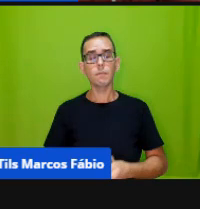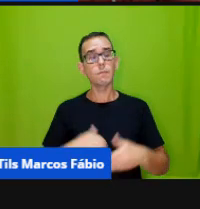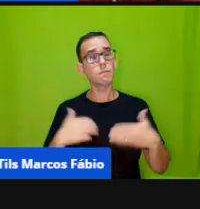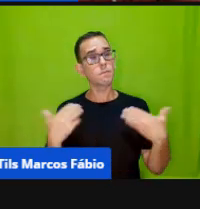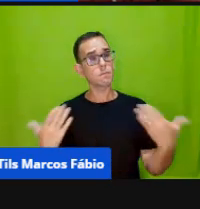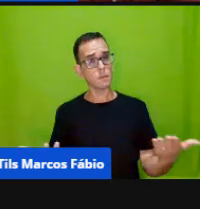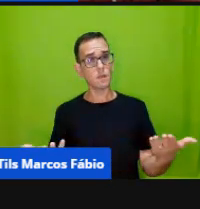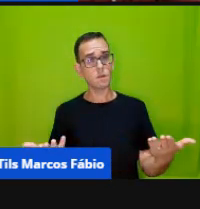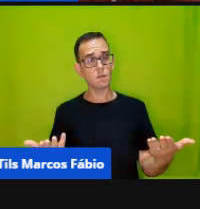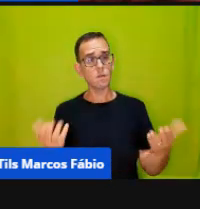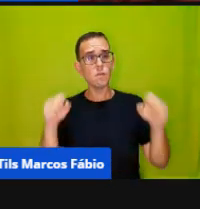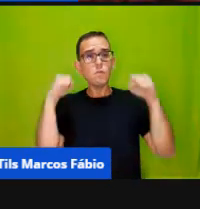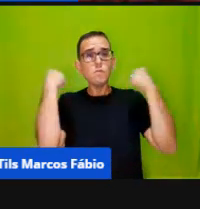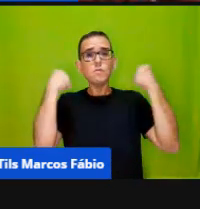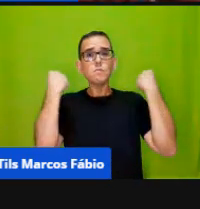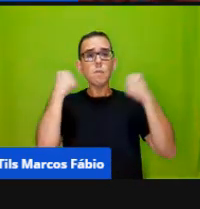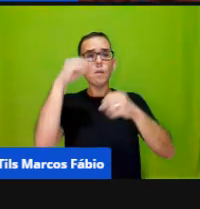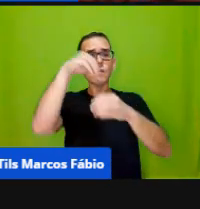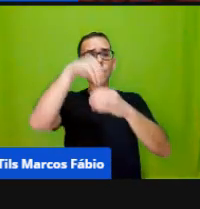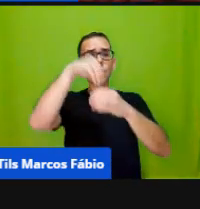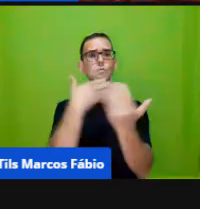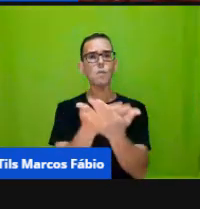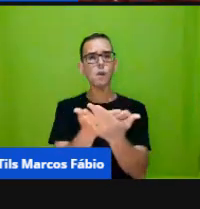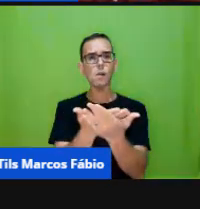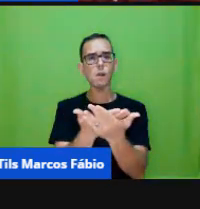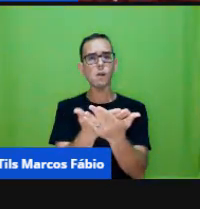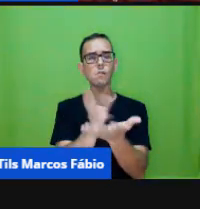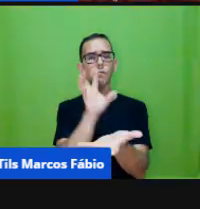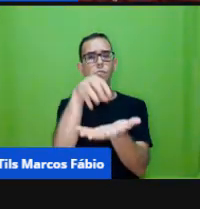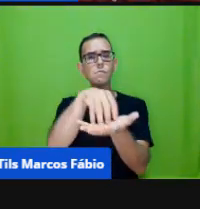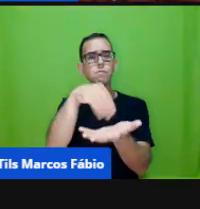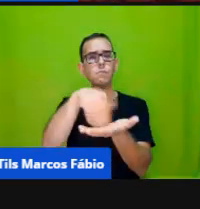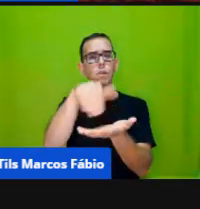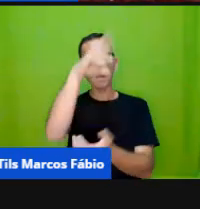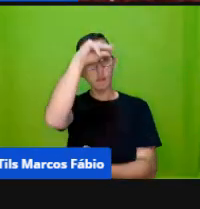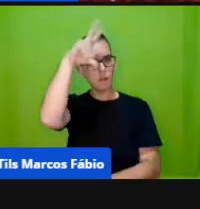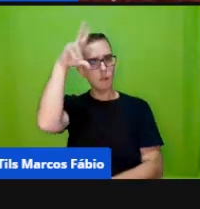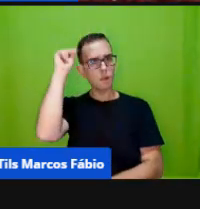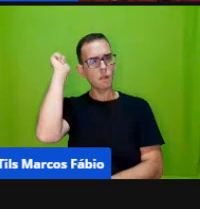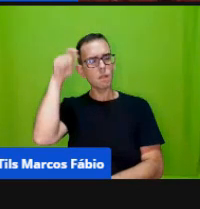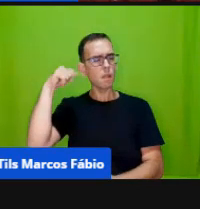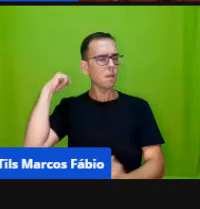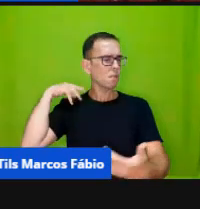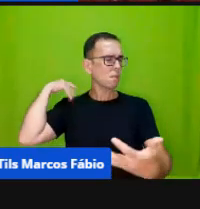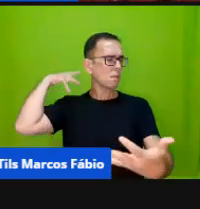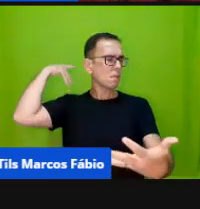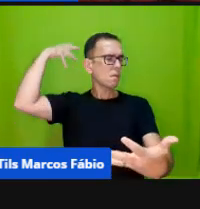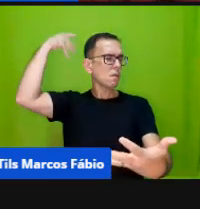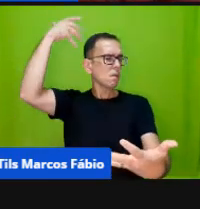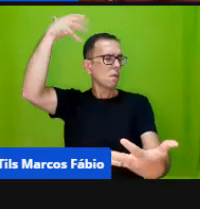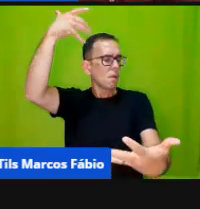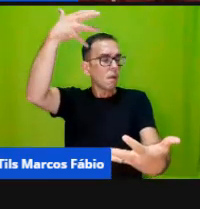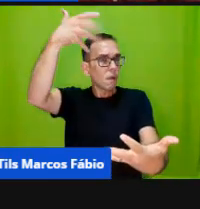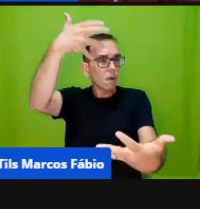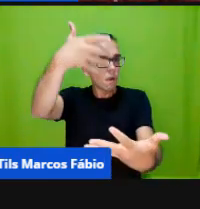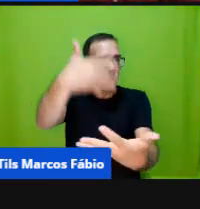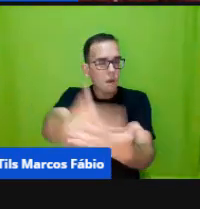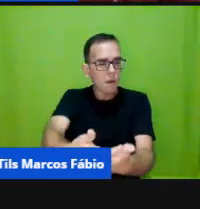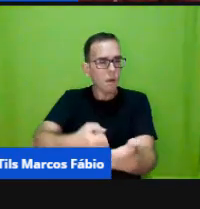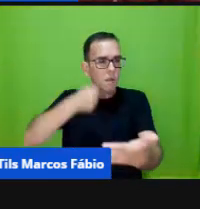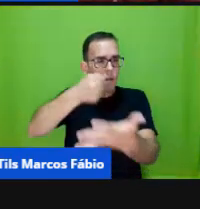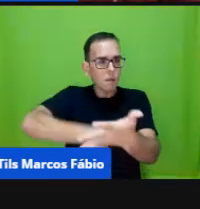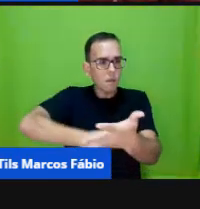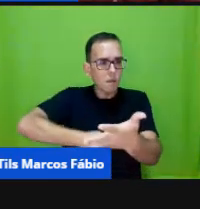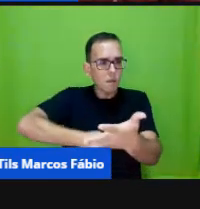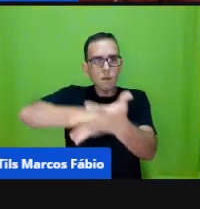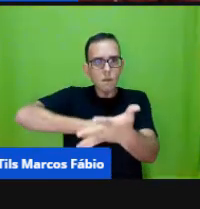o esporte escolar na REME, ele tem uma história muito longa, é uma história de luta, é